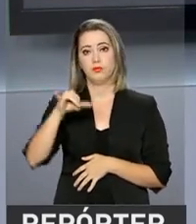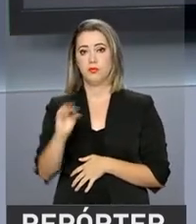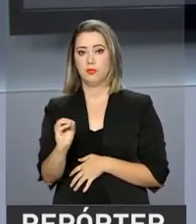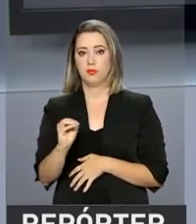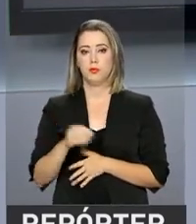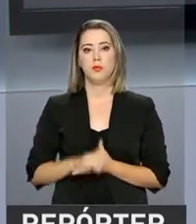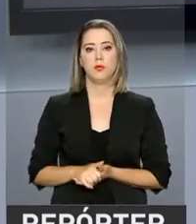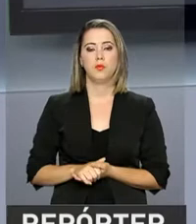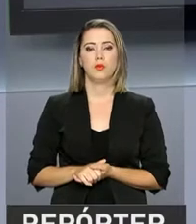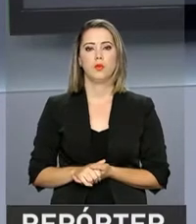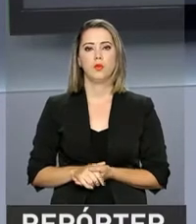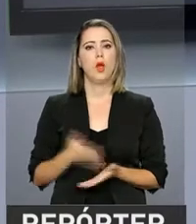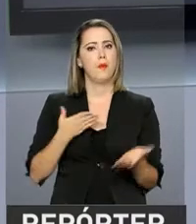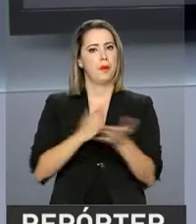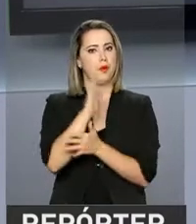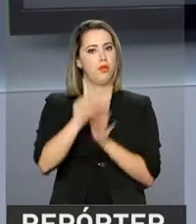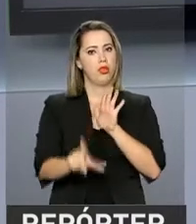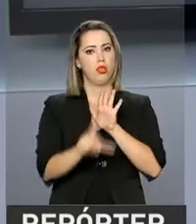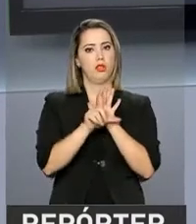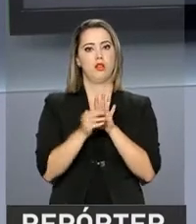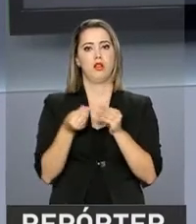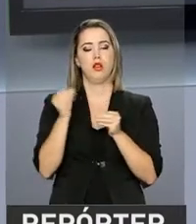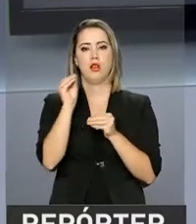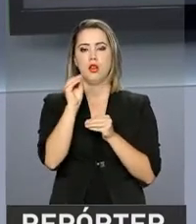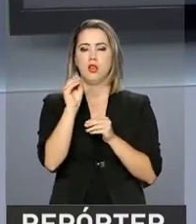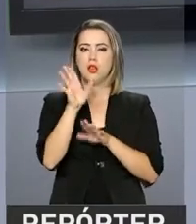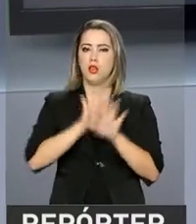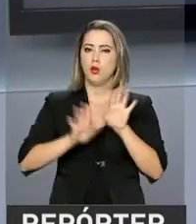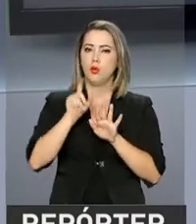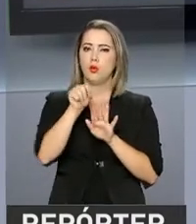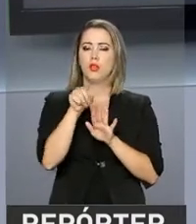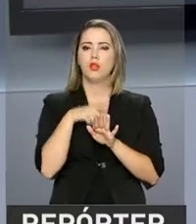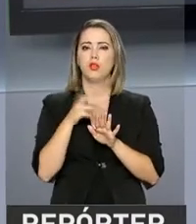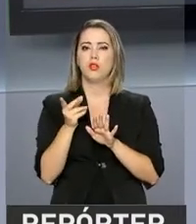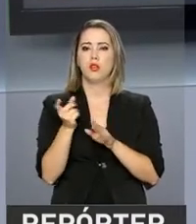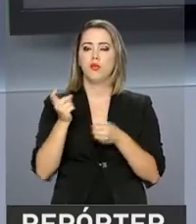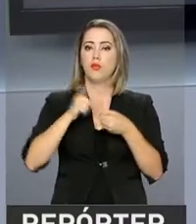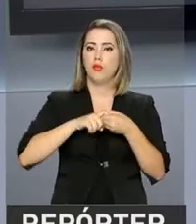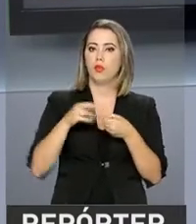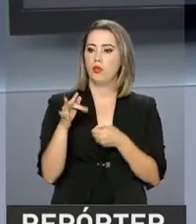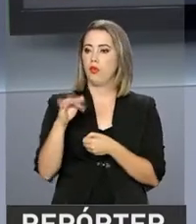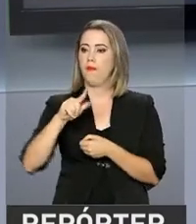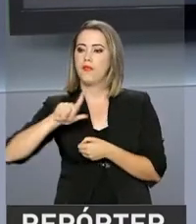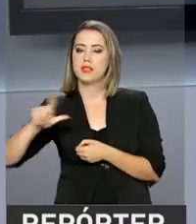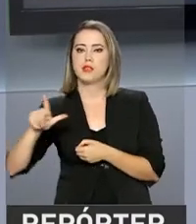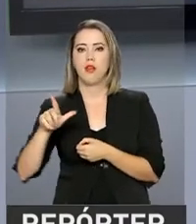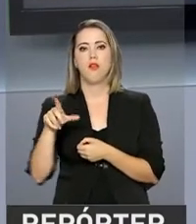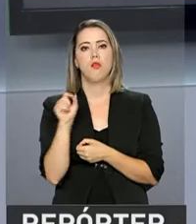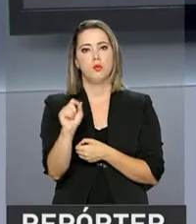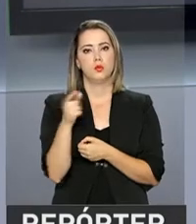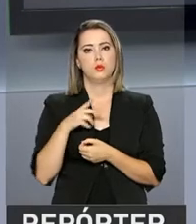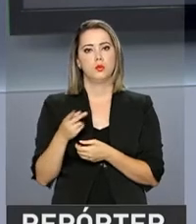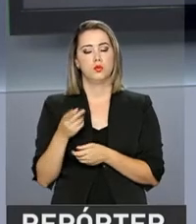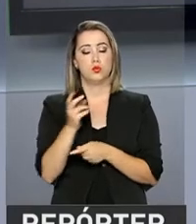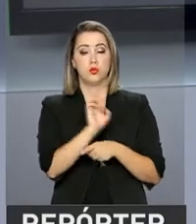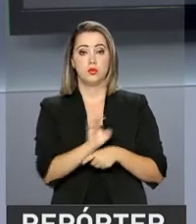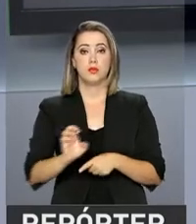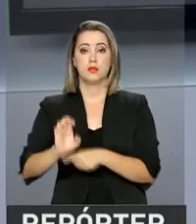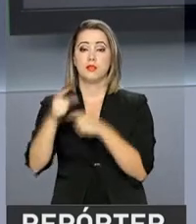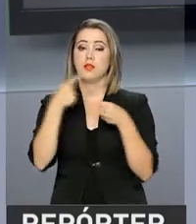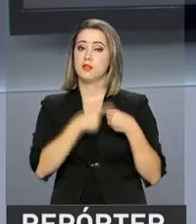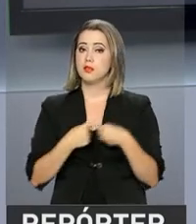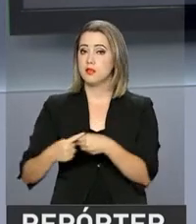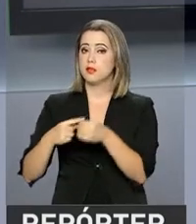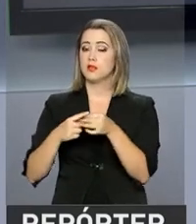de maio foi sancionada a lei que trata da recuperação fiscal dos estados e municípios a medida vai beneficiar estados em